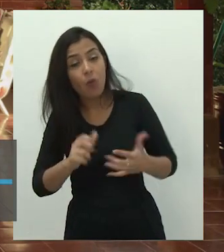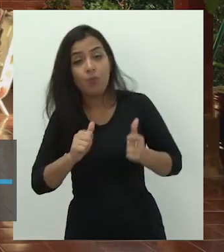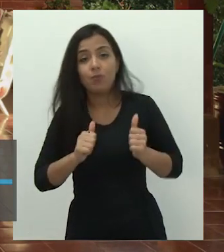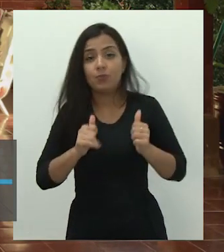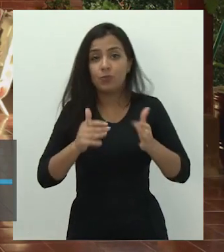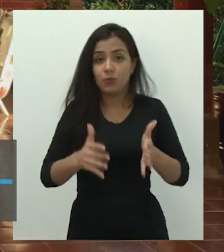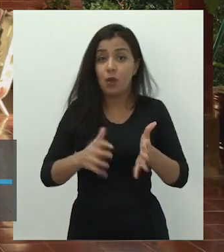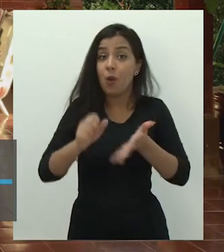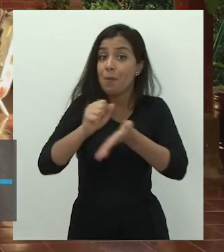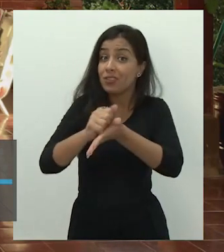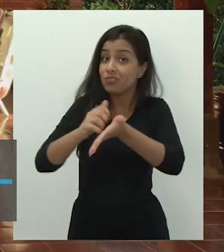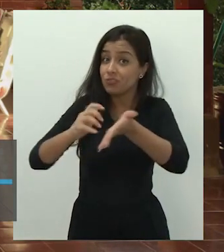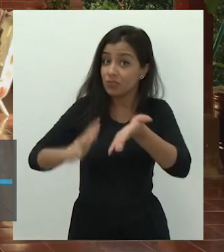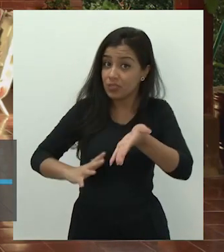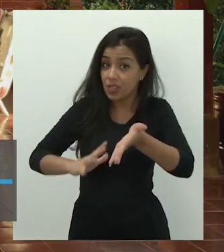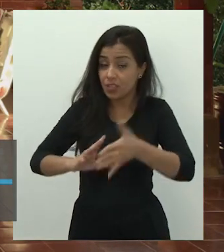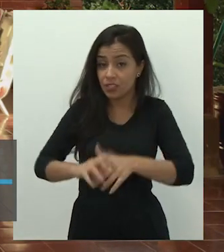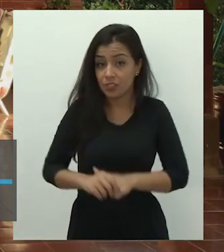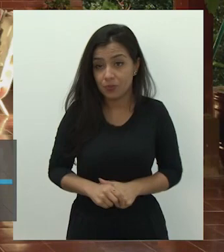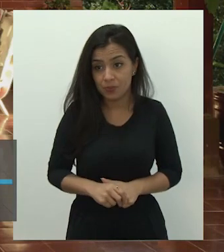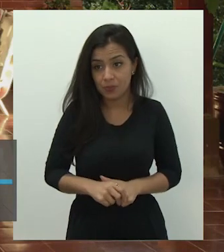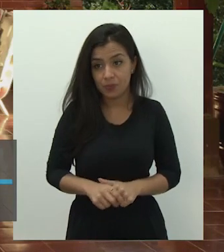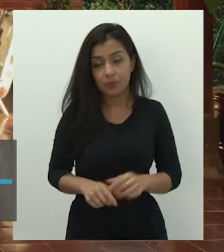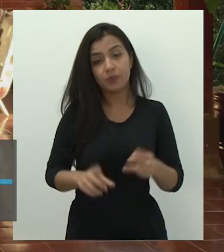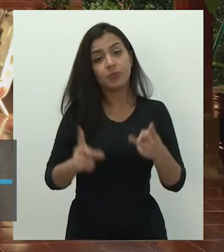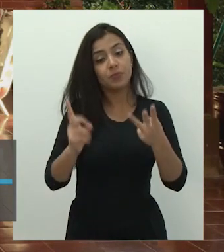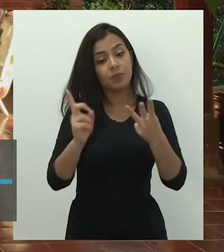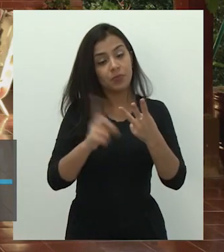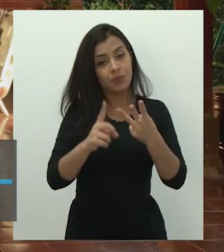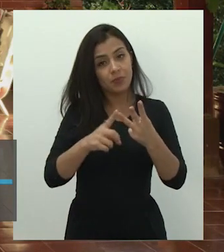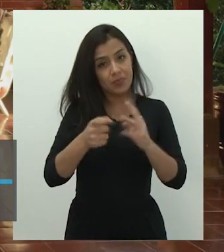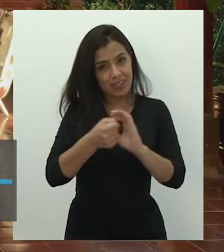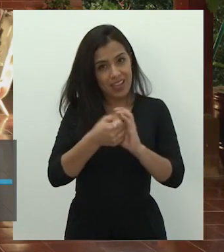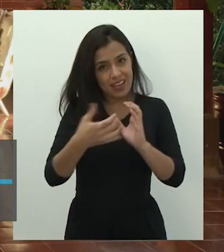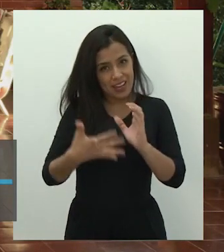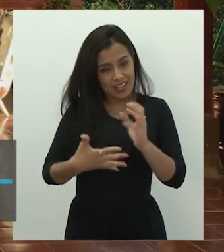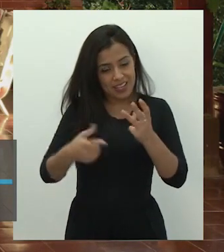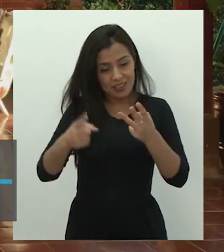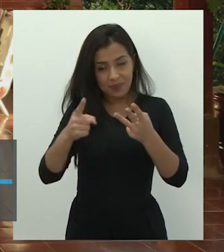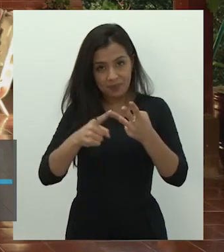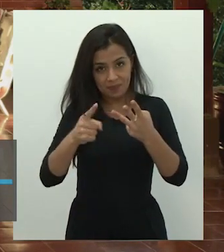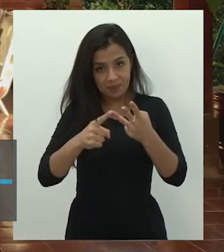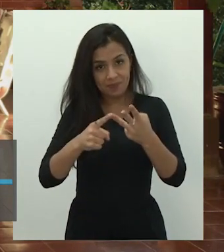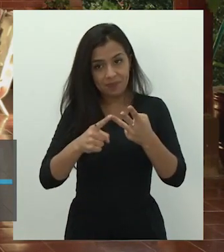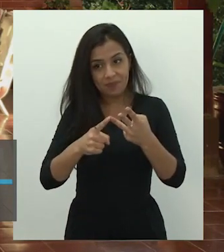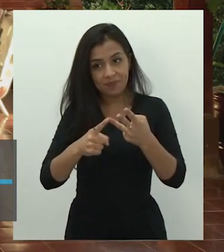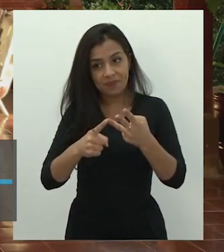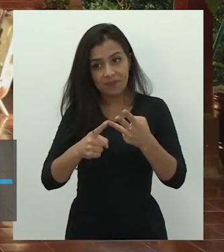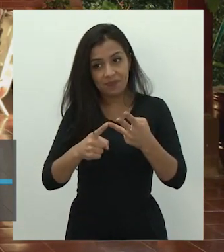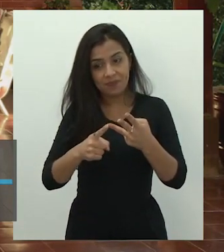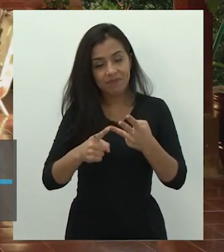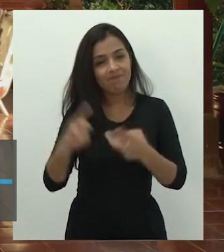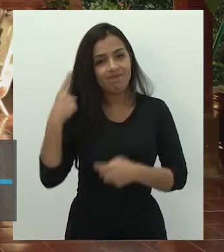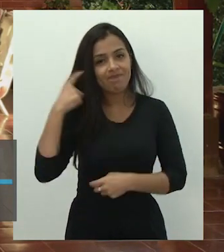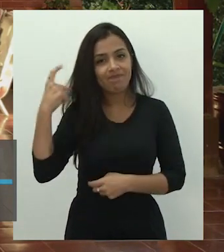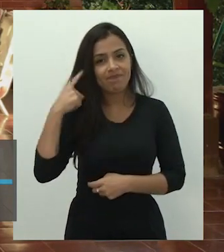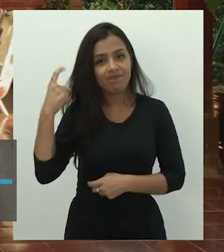problema. E tem mais uma terceira característica, é a presença do processo de